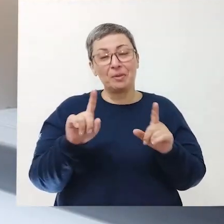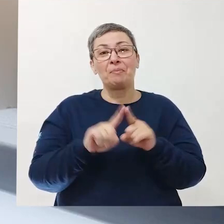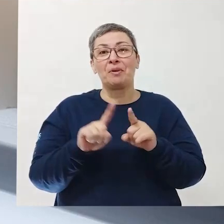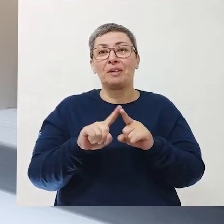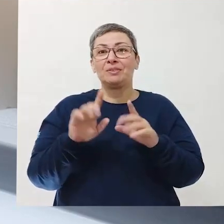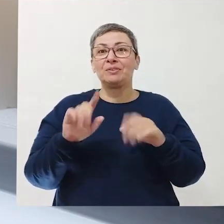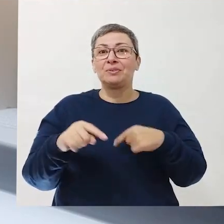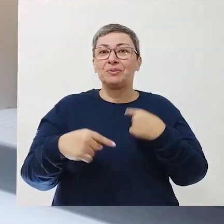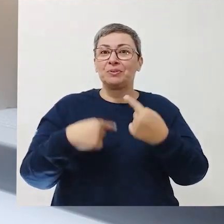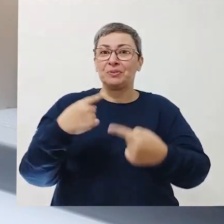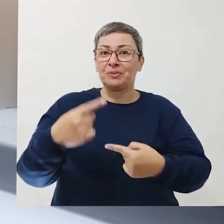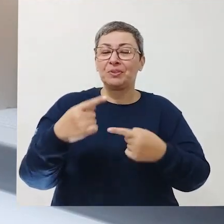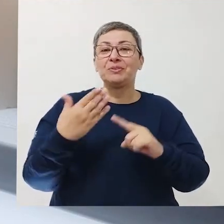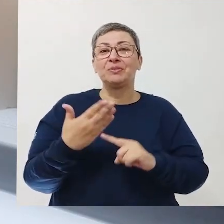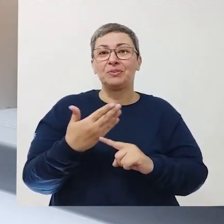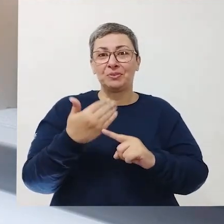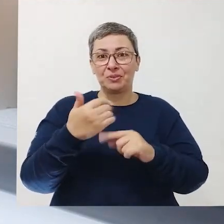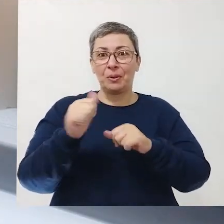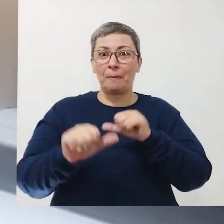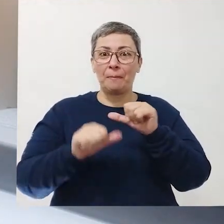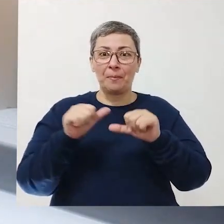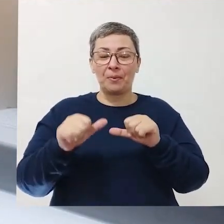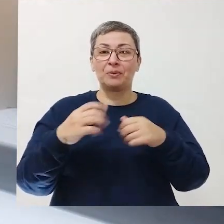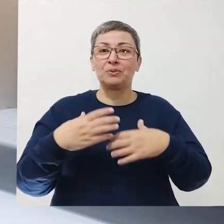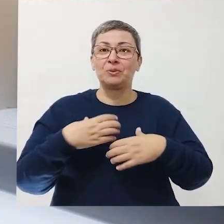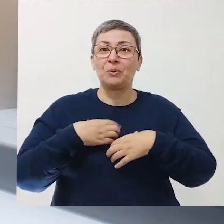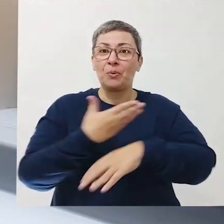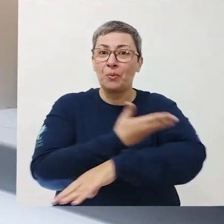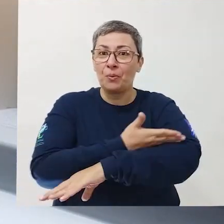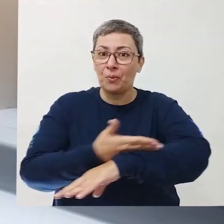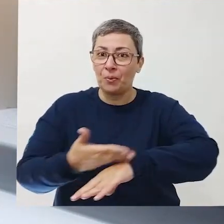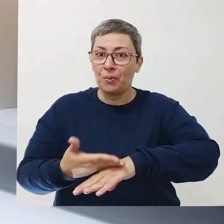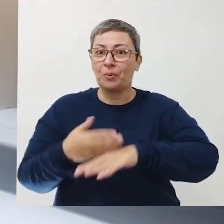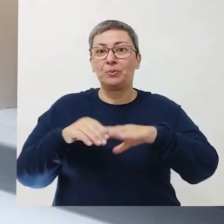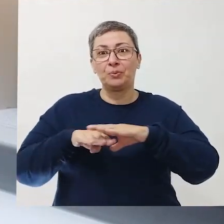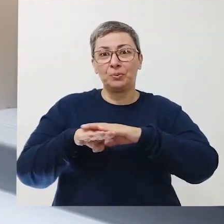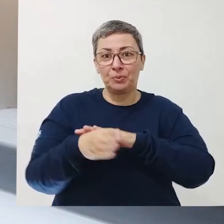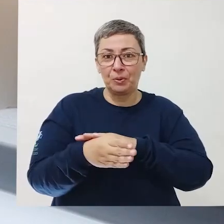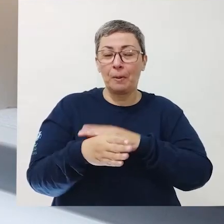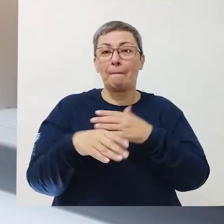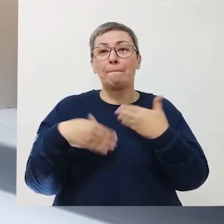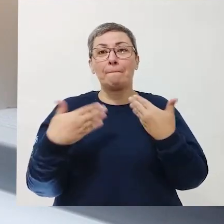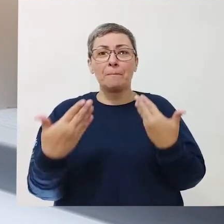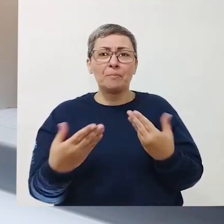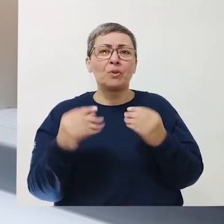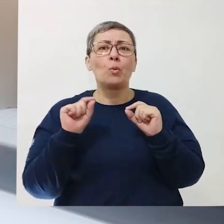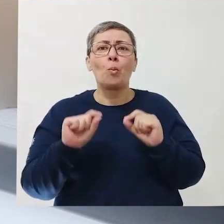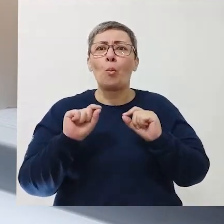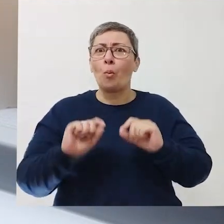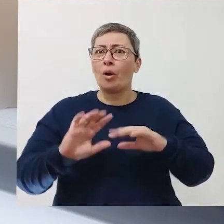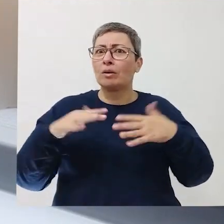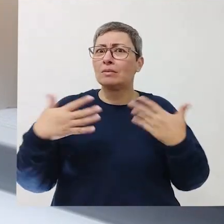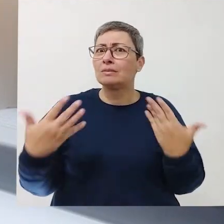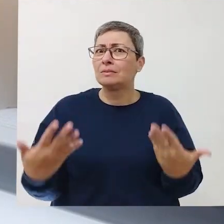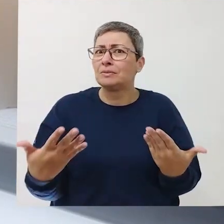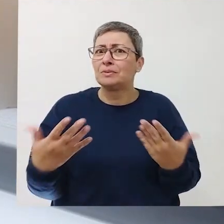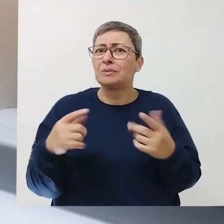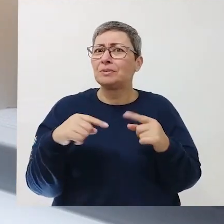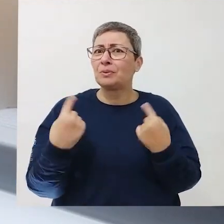essencial, né? Os usuários destas diversas redes